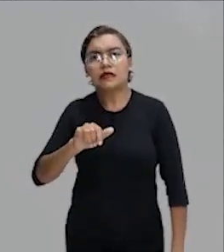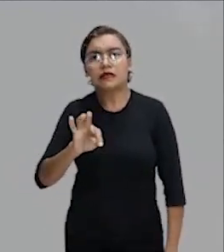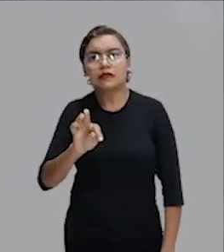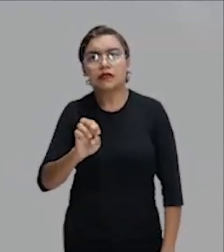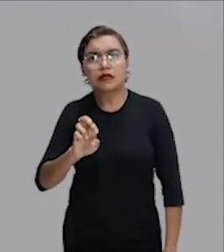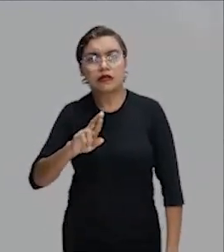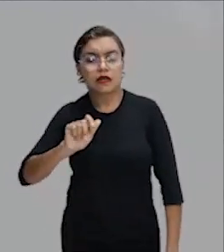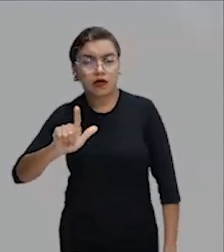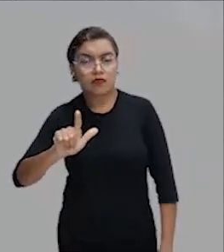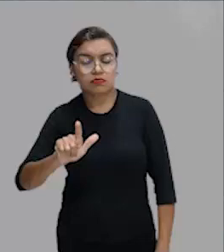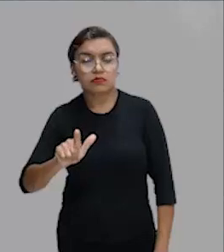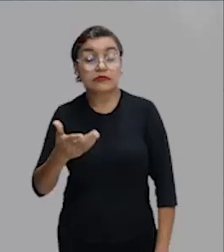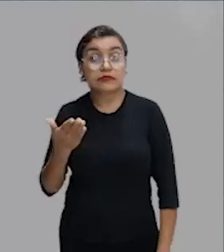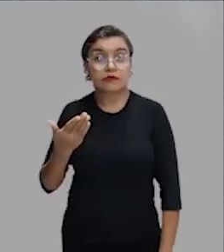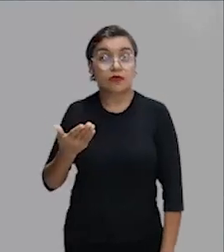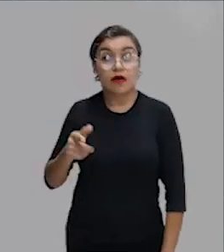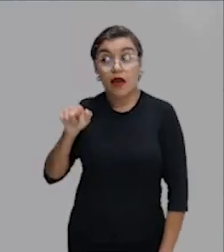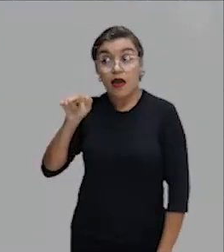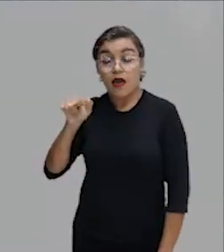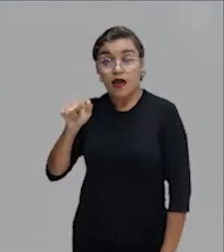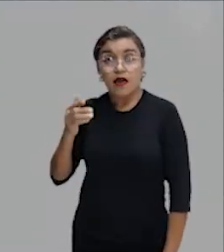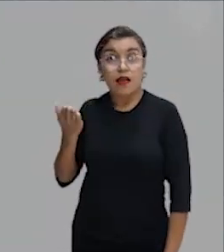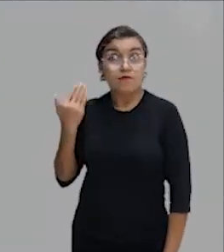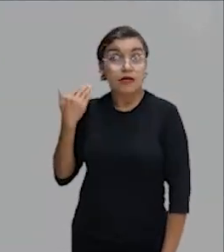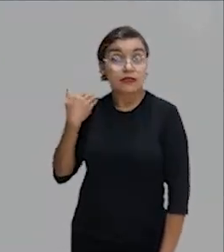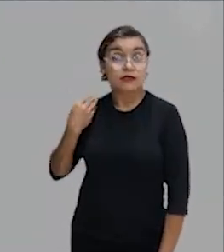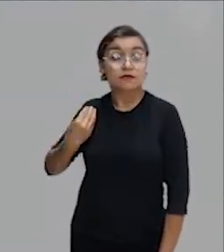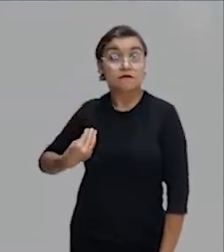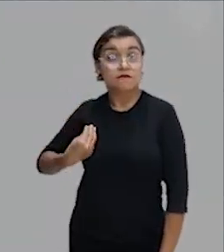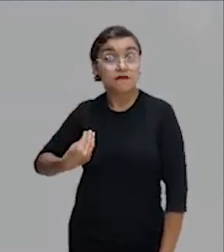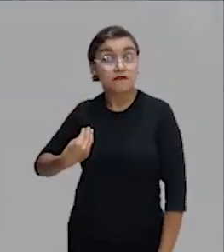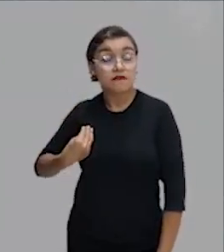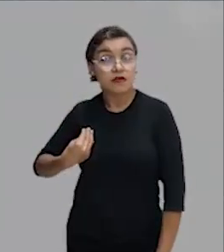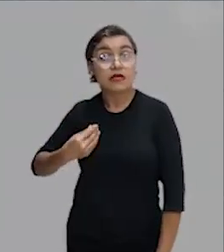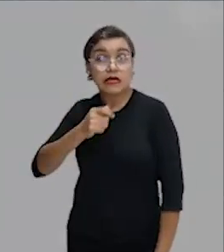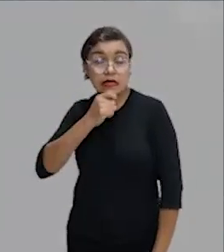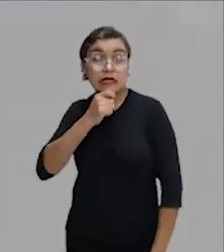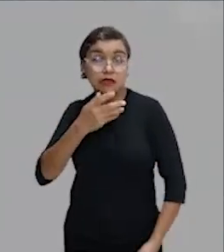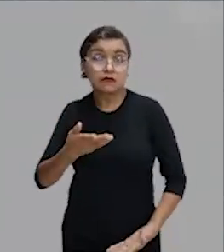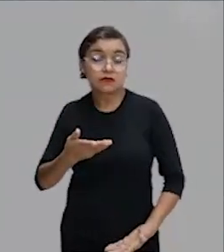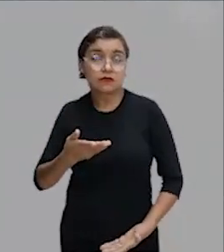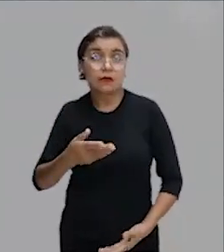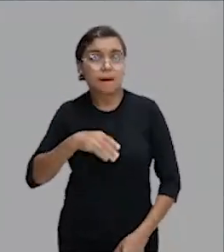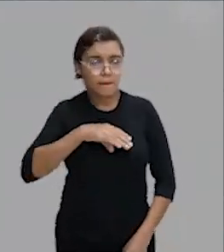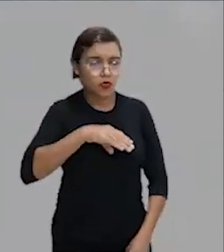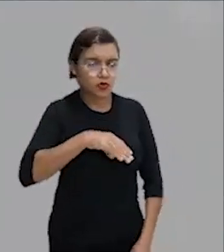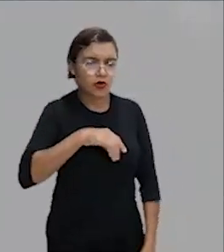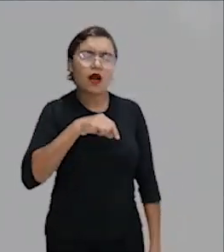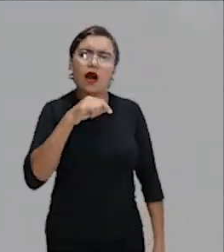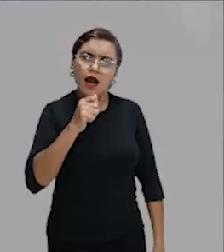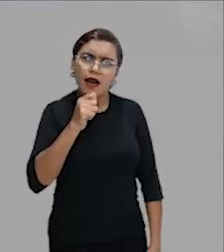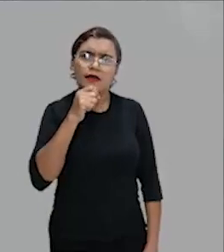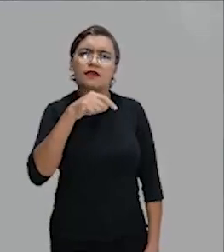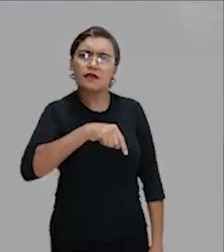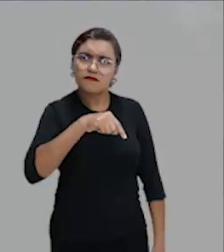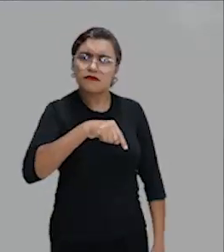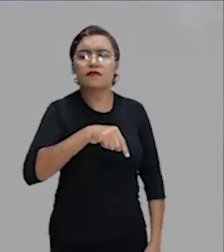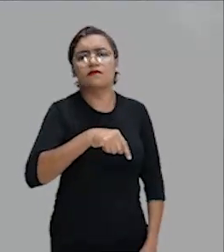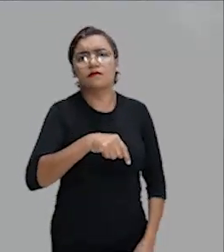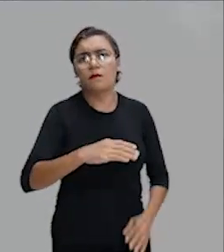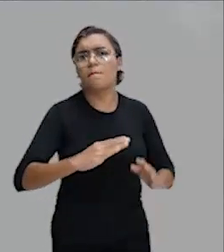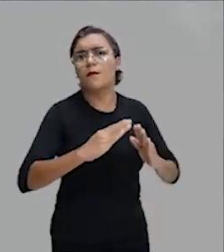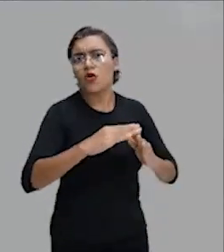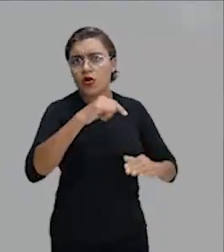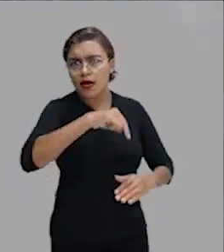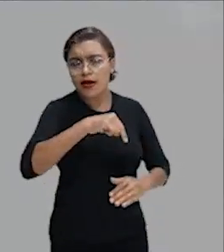ela tem vivido. Só que no português nós falaríamos, ela vive aqui a vida toda. Tá? Ela mora